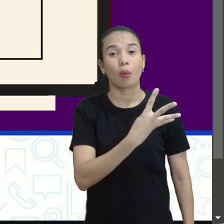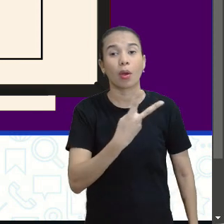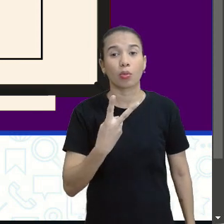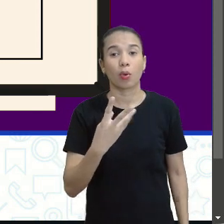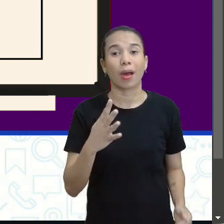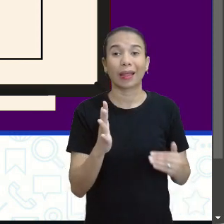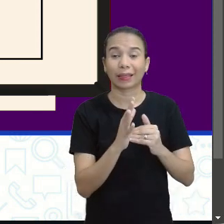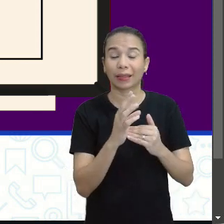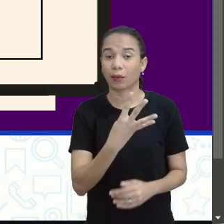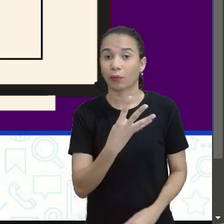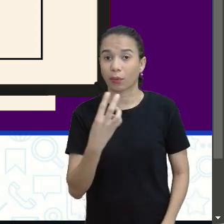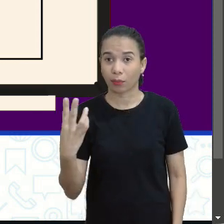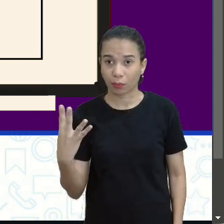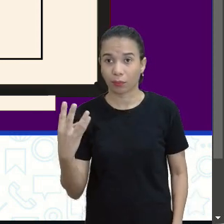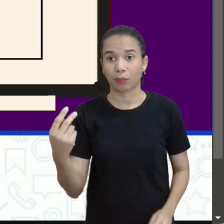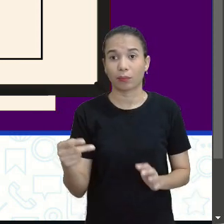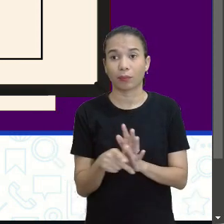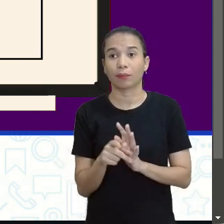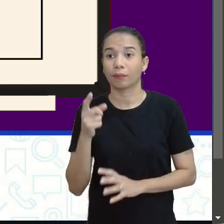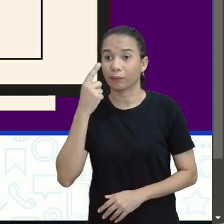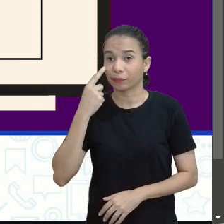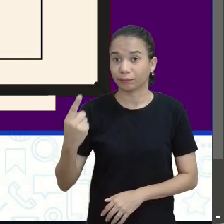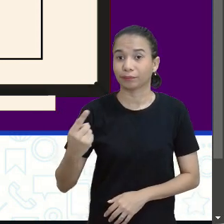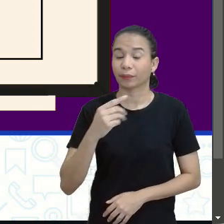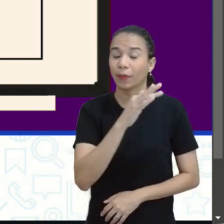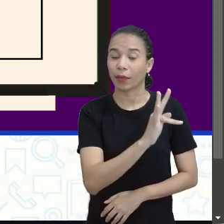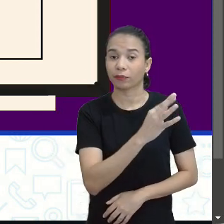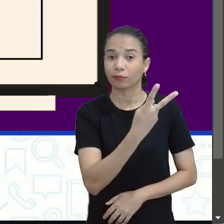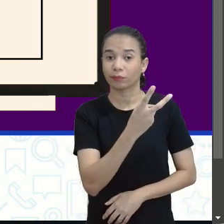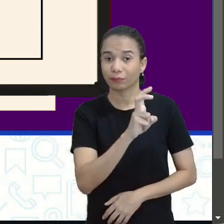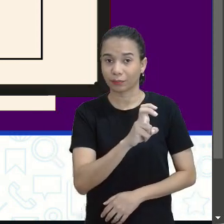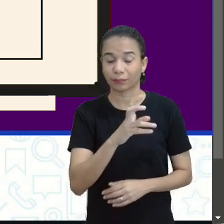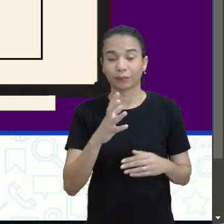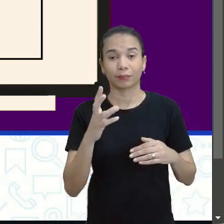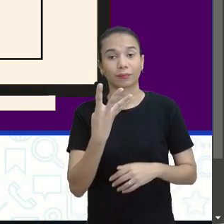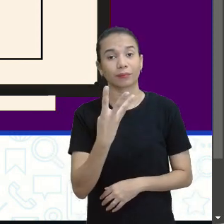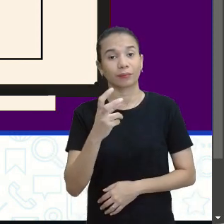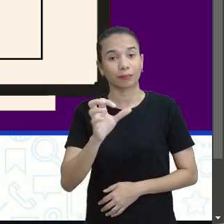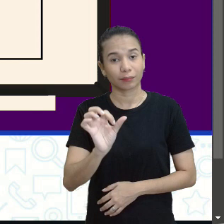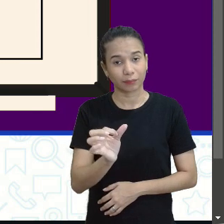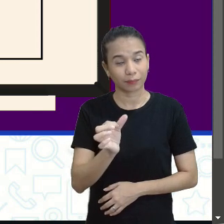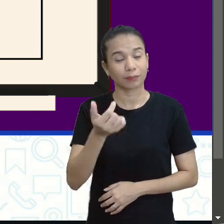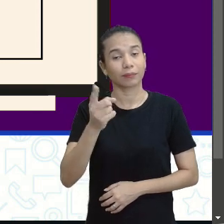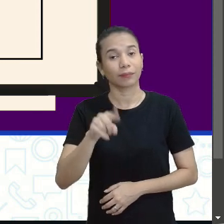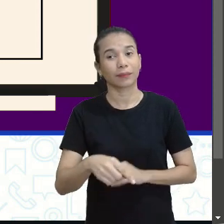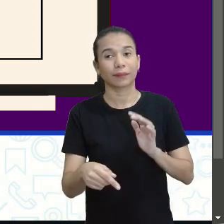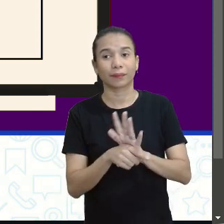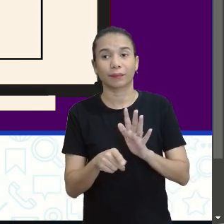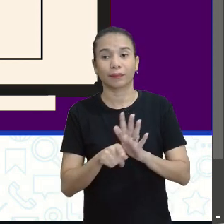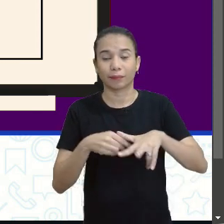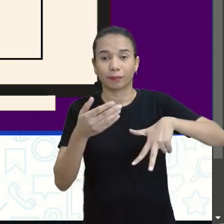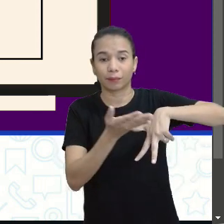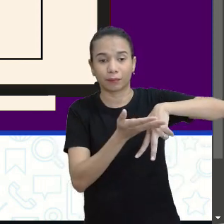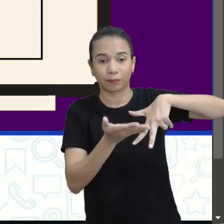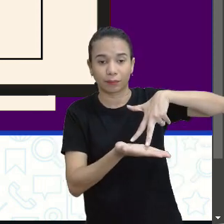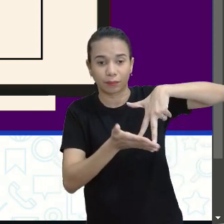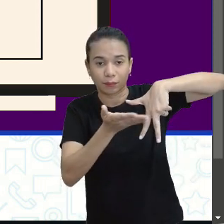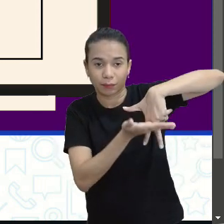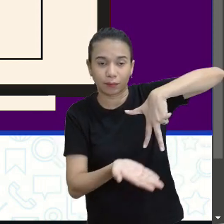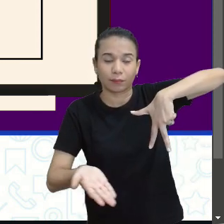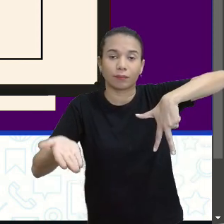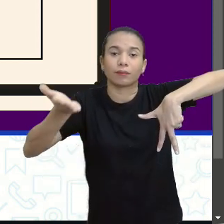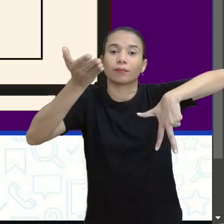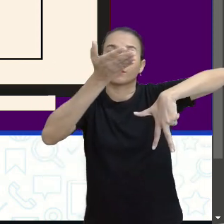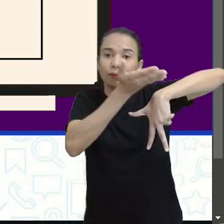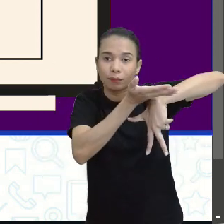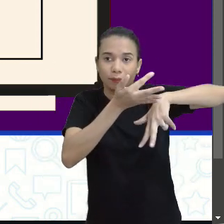F44 para membros inferiores e F45 e 46 para membros